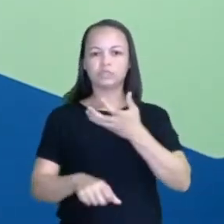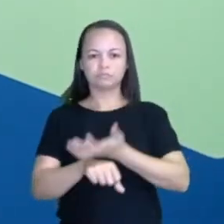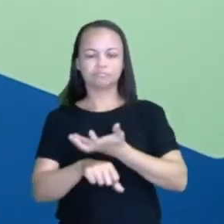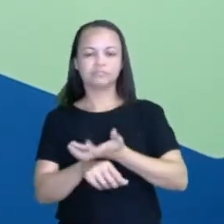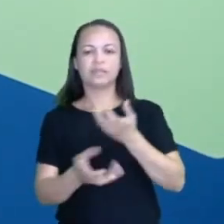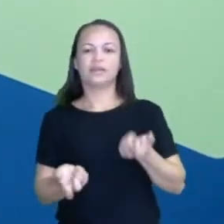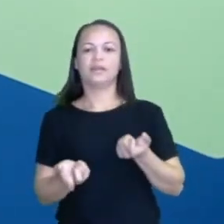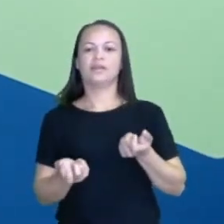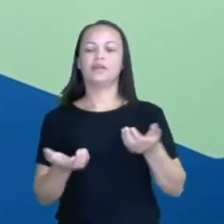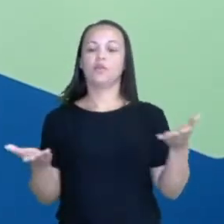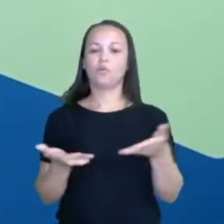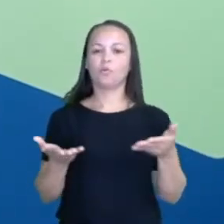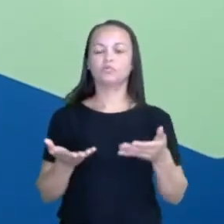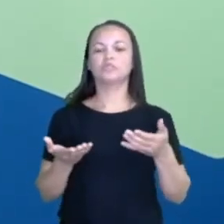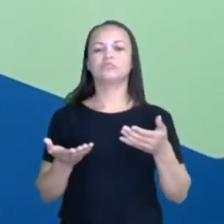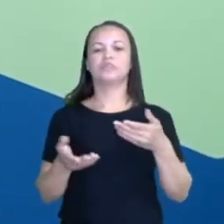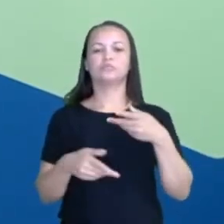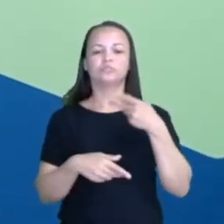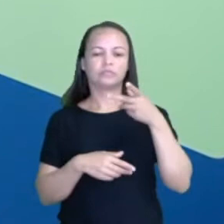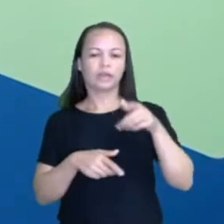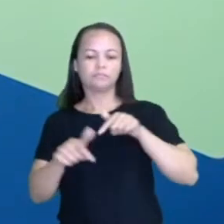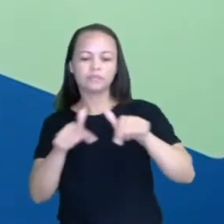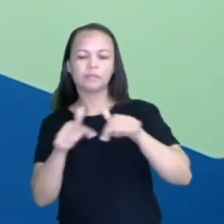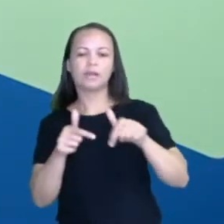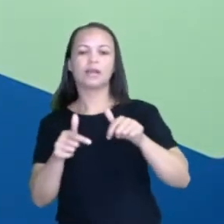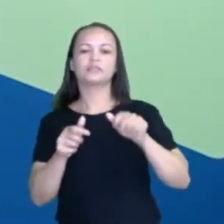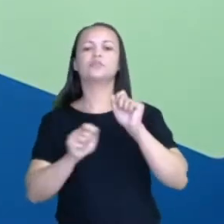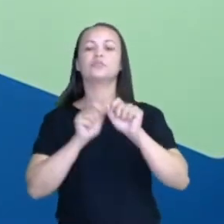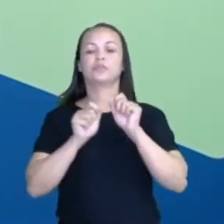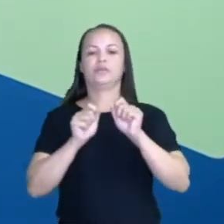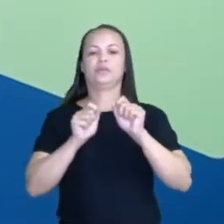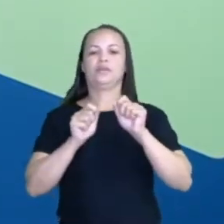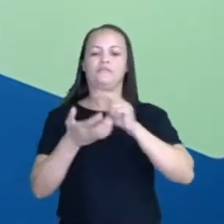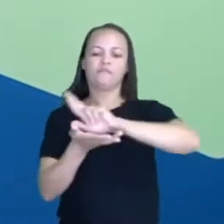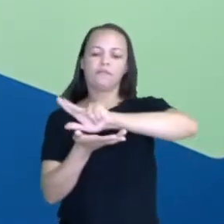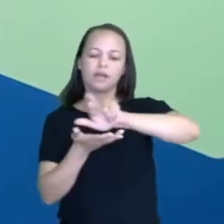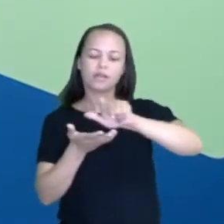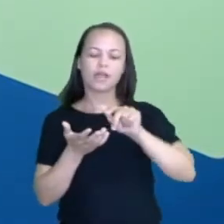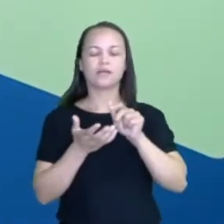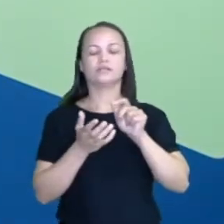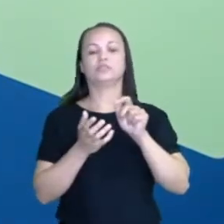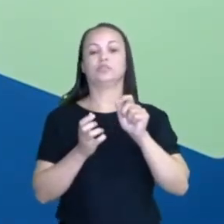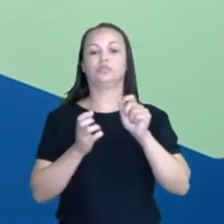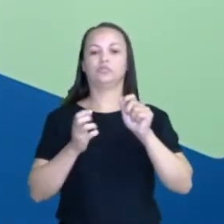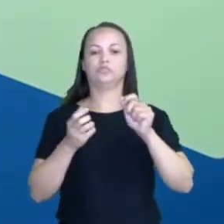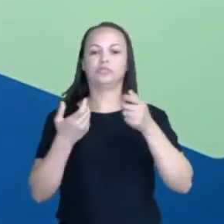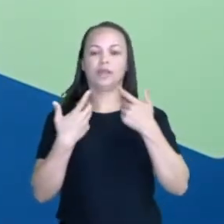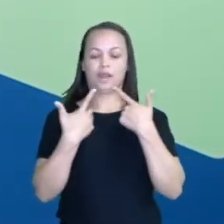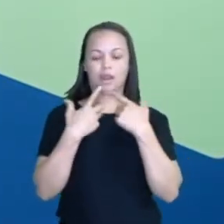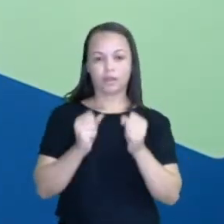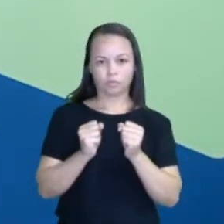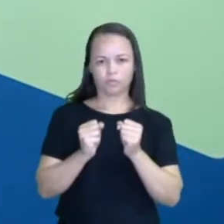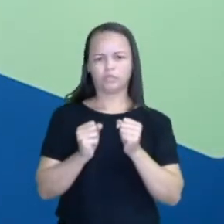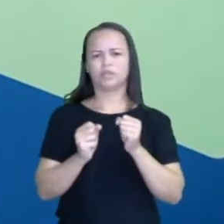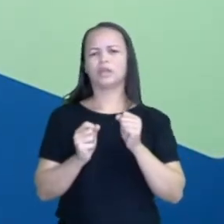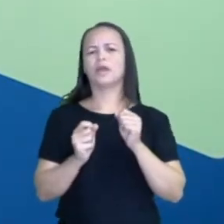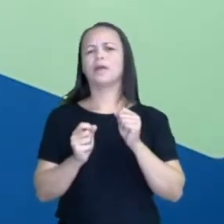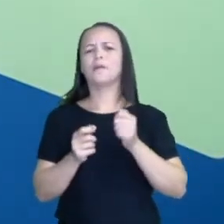vamos trabalhar o conteúdo de variação linguística. Então, primeiramente, o que é a variação